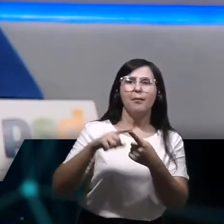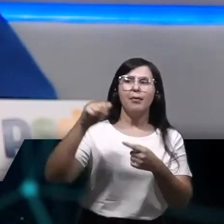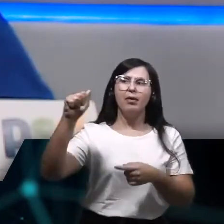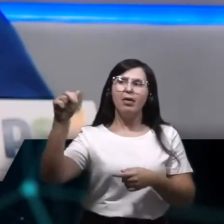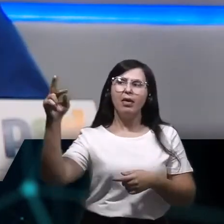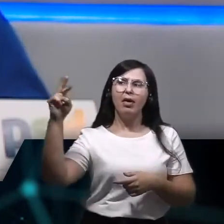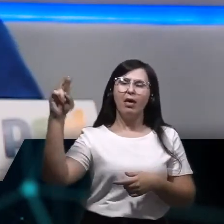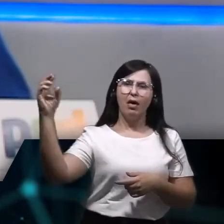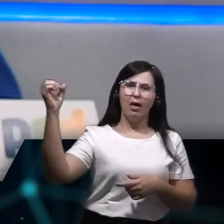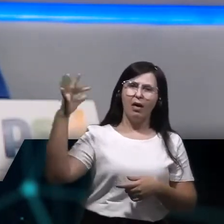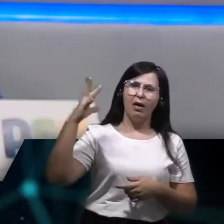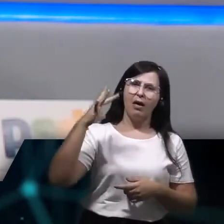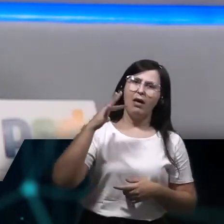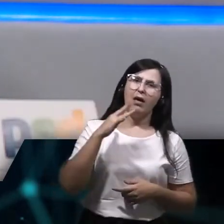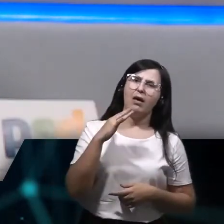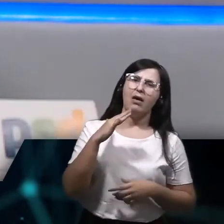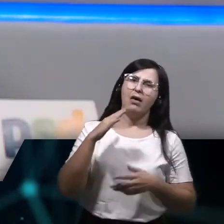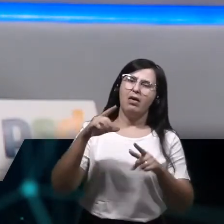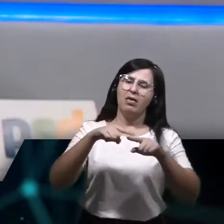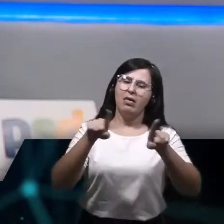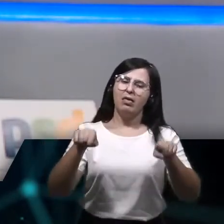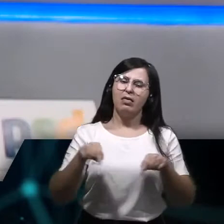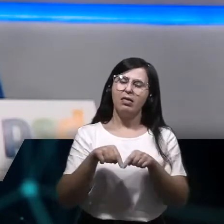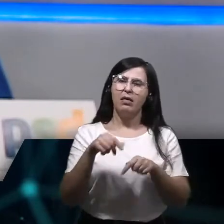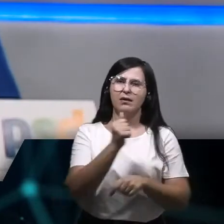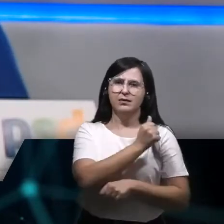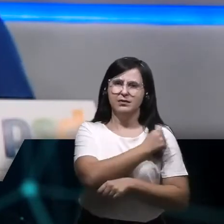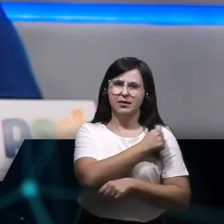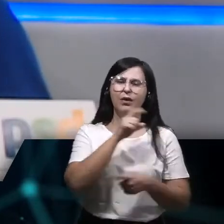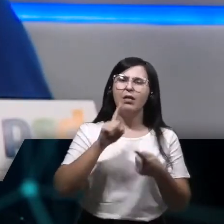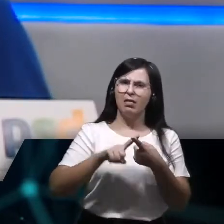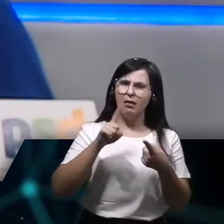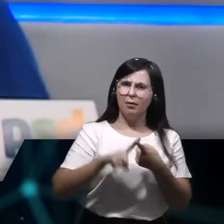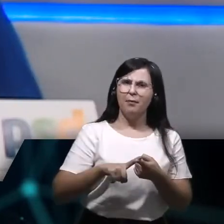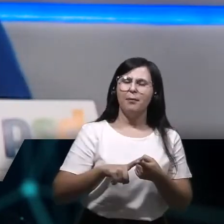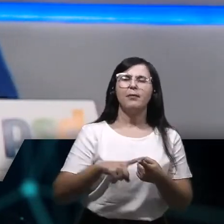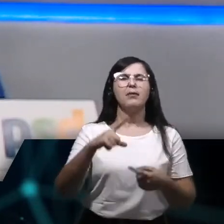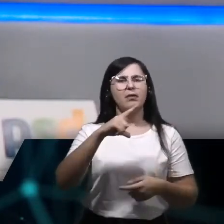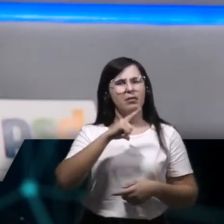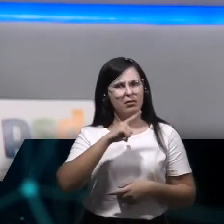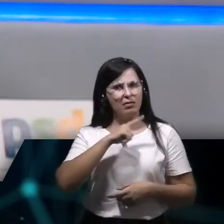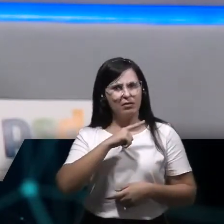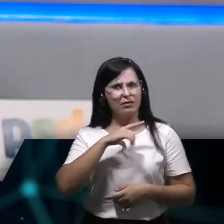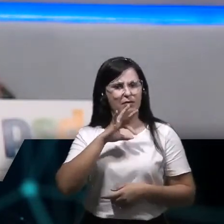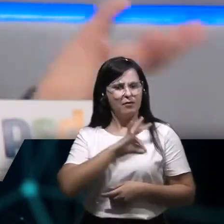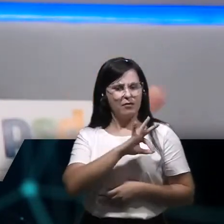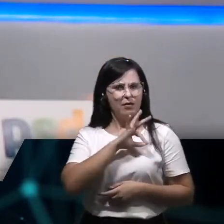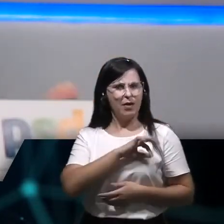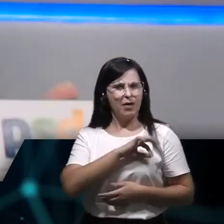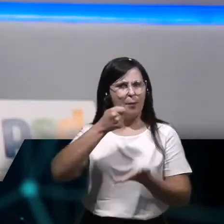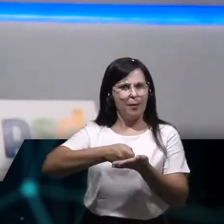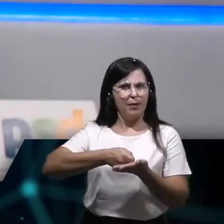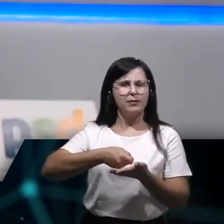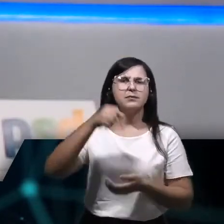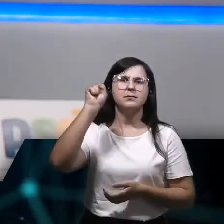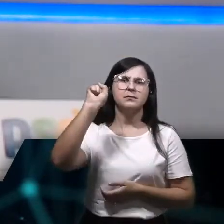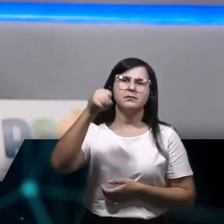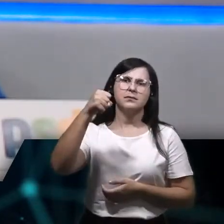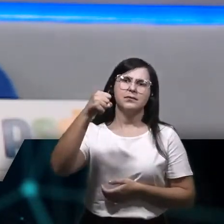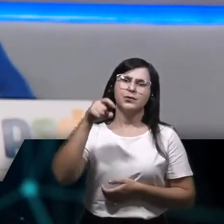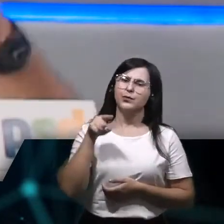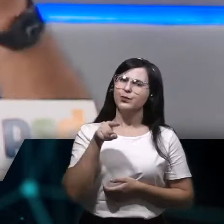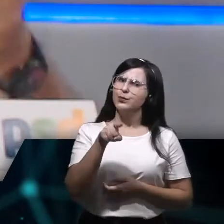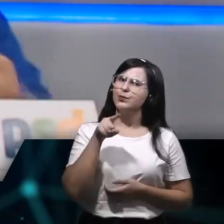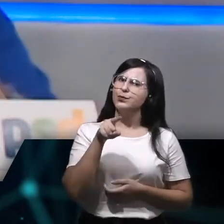Não só foi uma, foram várias. Além disso, o salário do professor foi pago, sim. Provavelmente, o